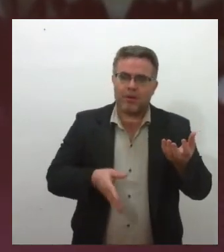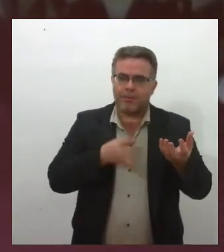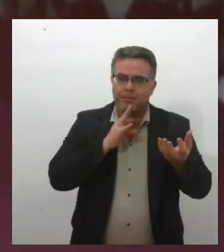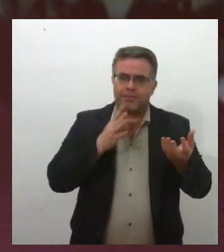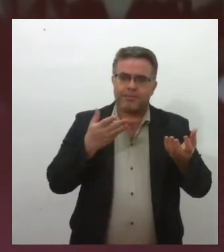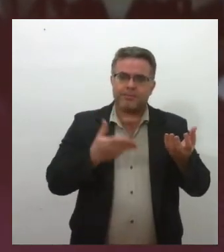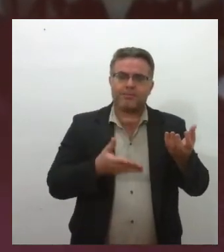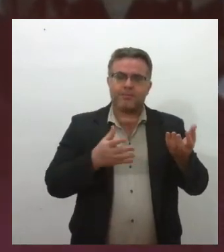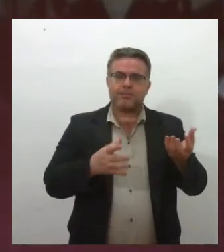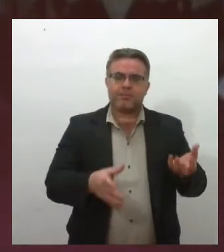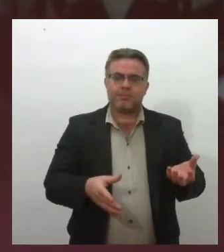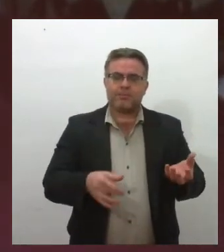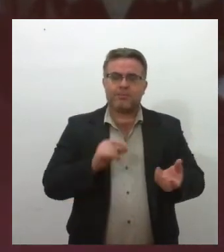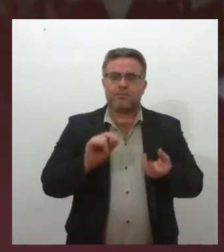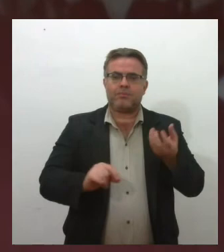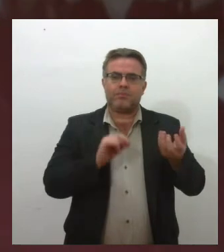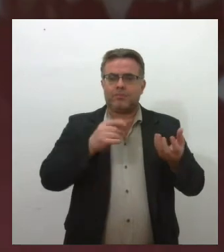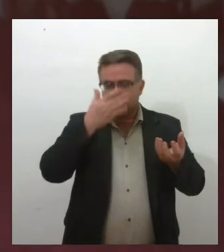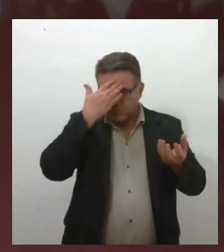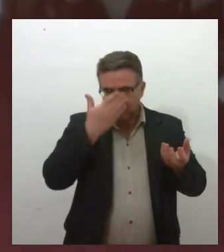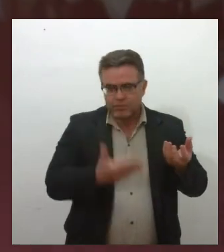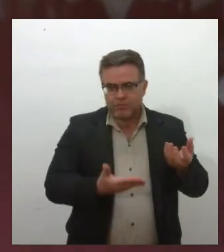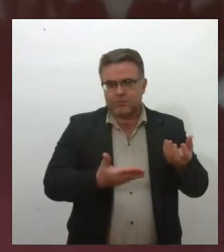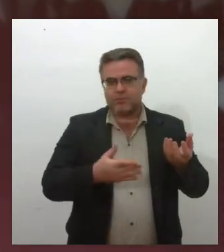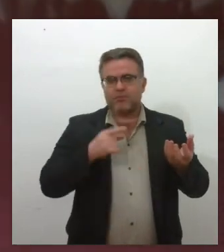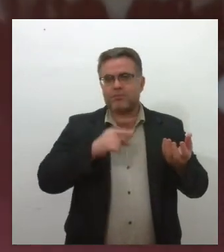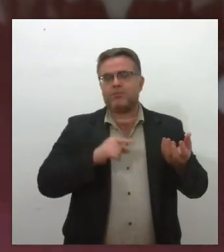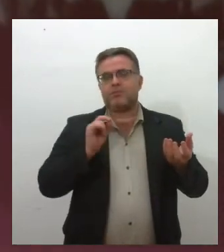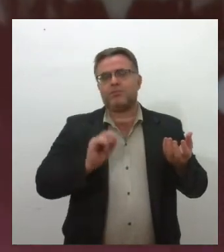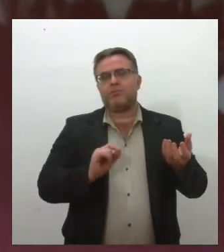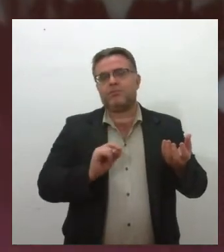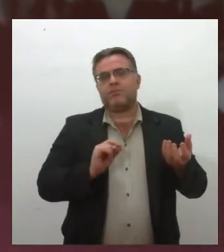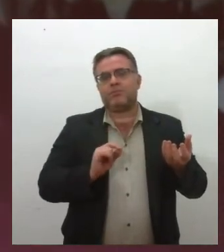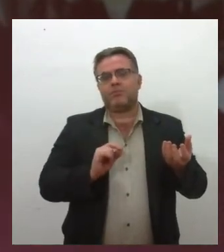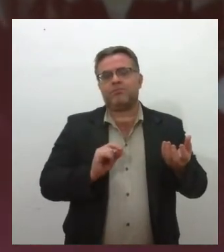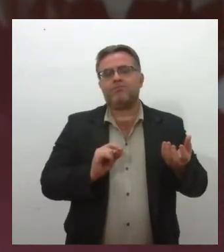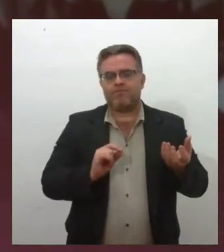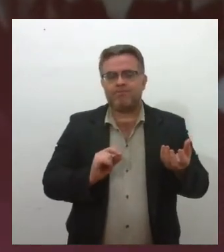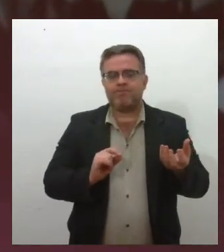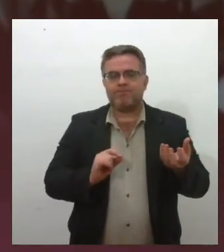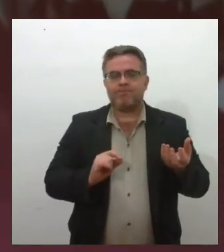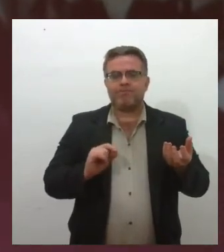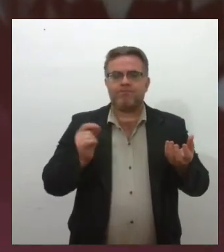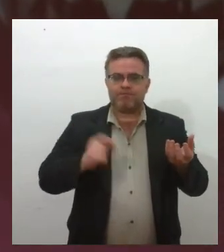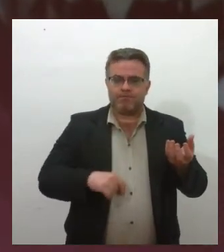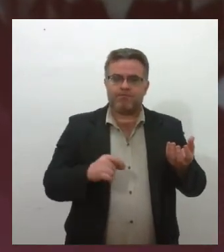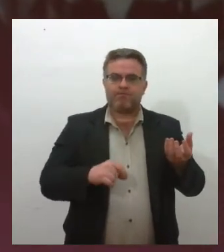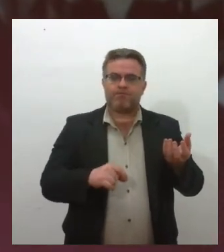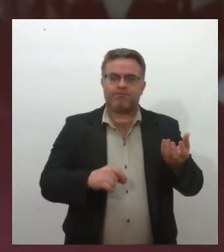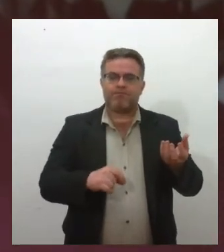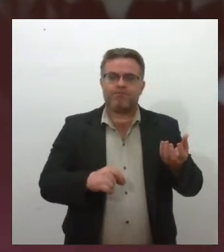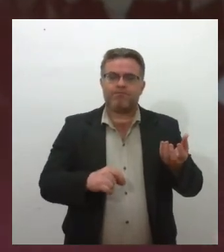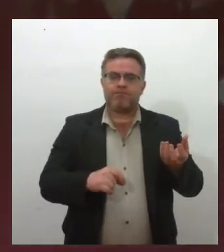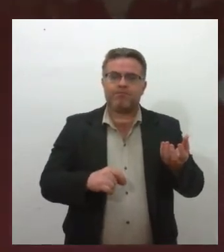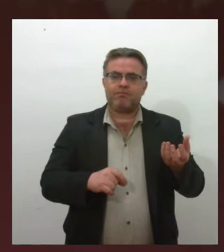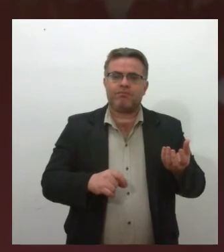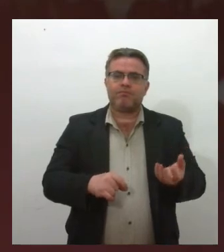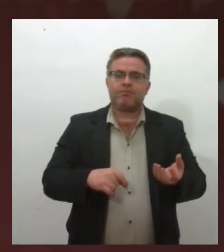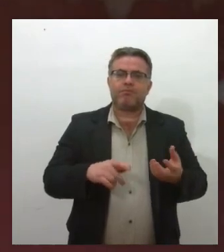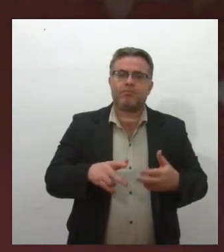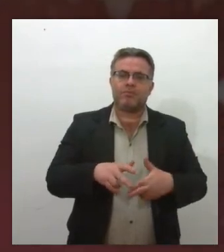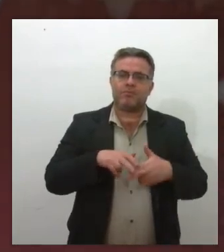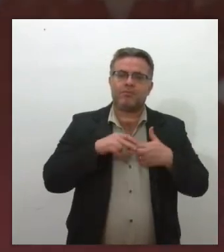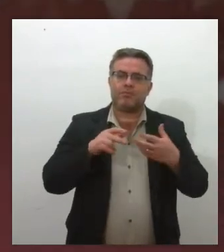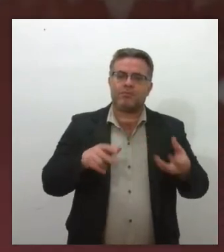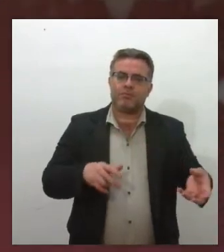Dulce, depositávamos toda a nossa fé nela para interceder junto a Deus. Então eu coloquei